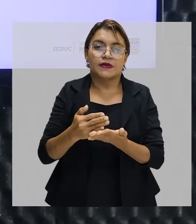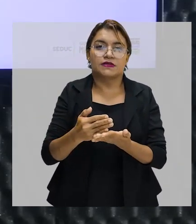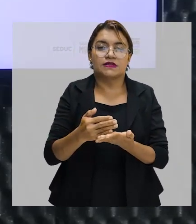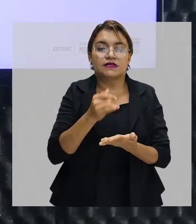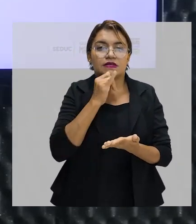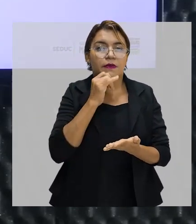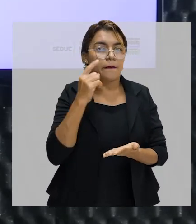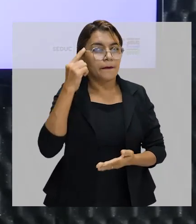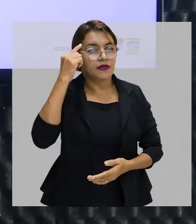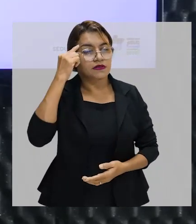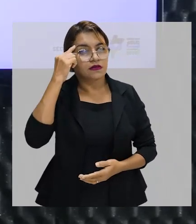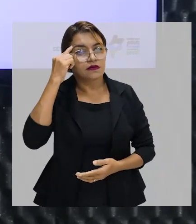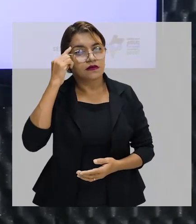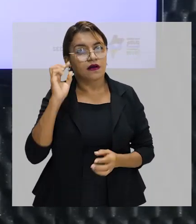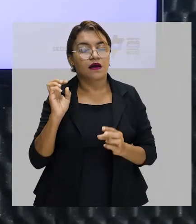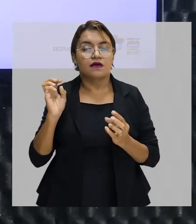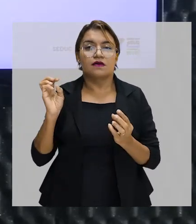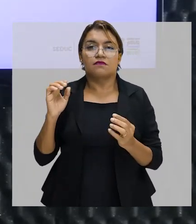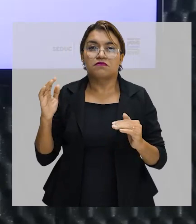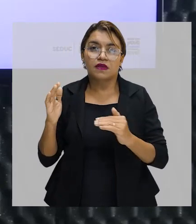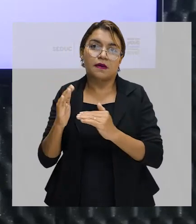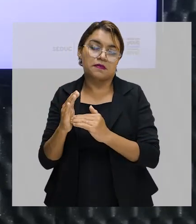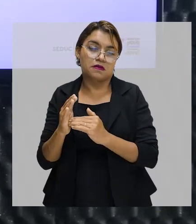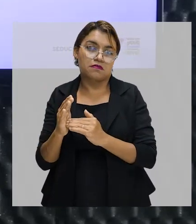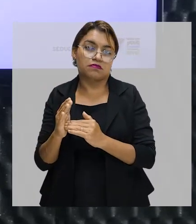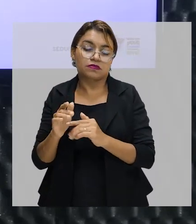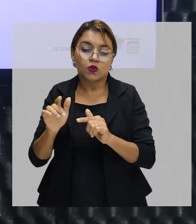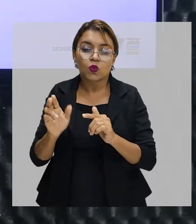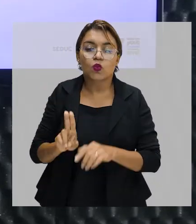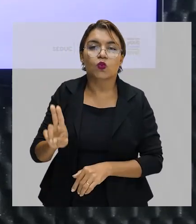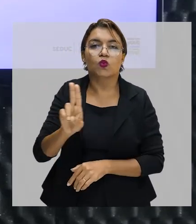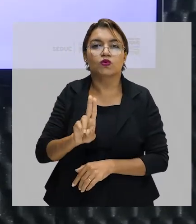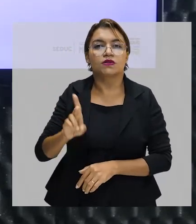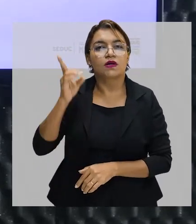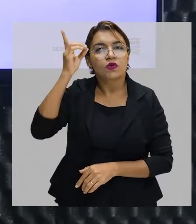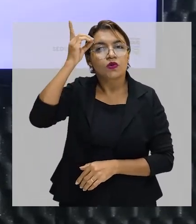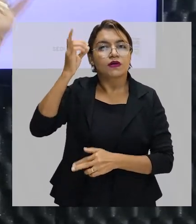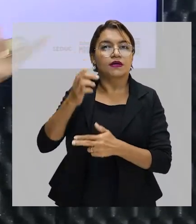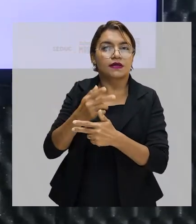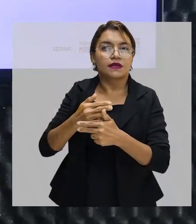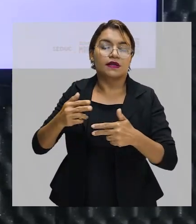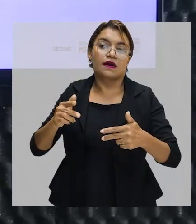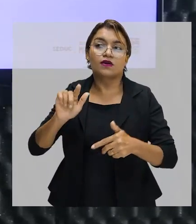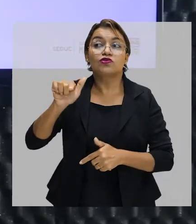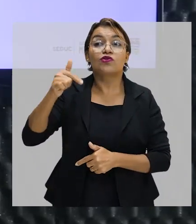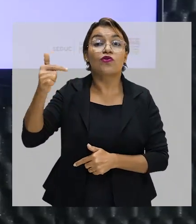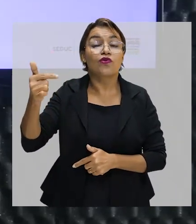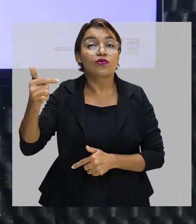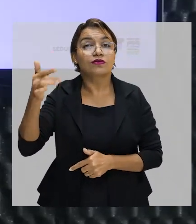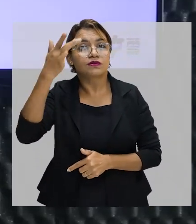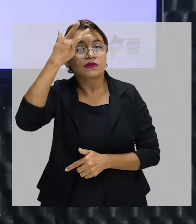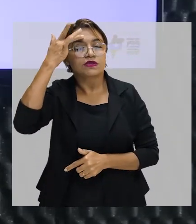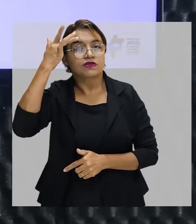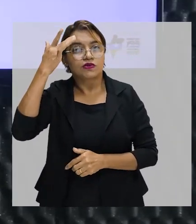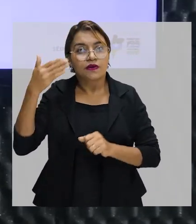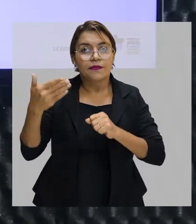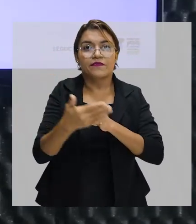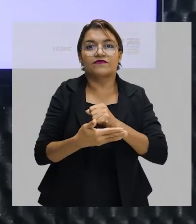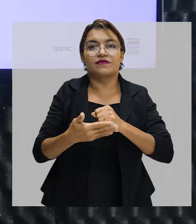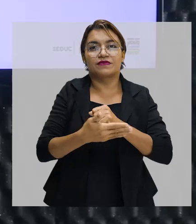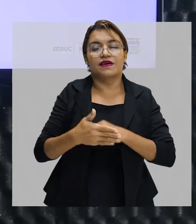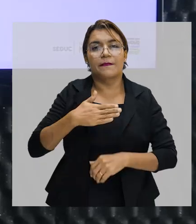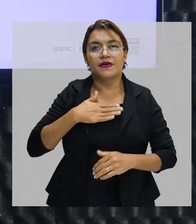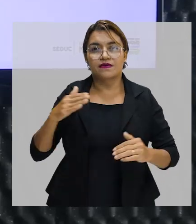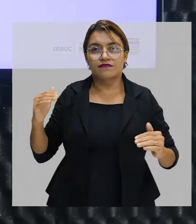por um pensamento e terminar por ele, trabalhando com ideias de outras pessoas para fundamentar a minha